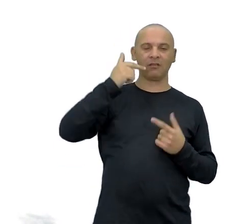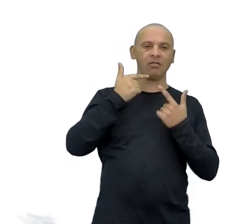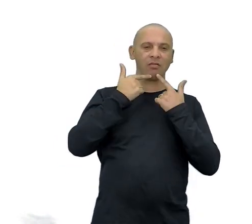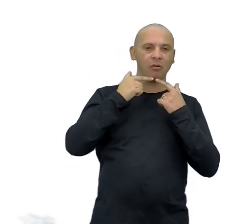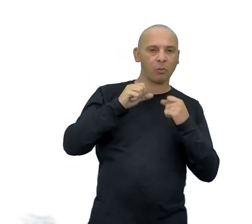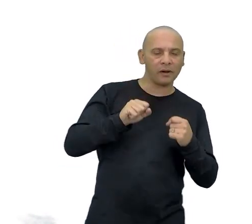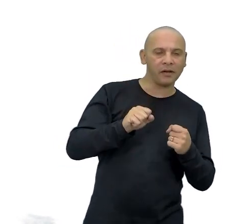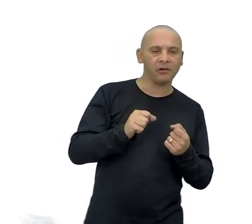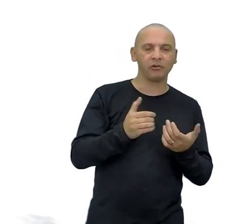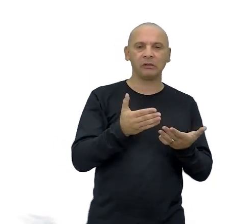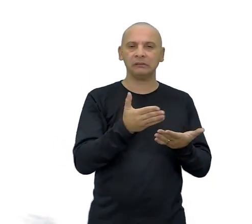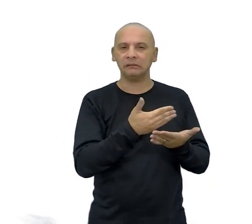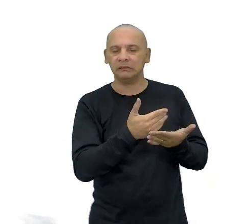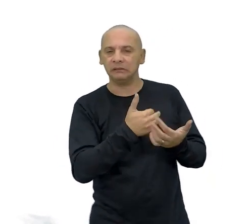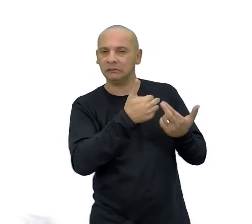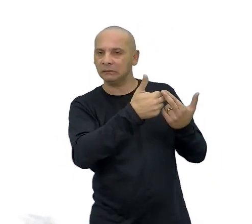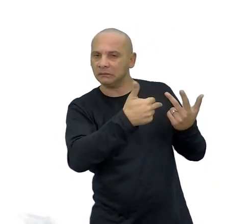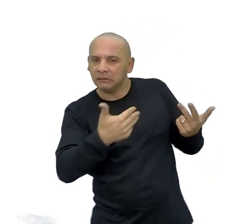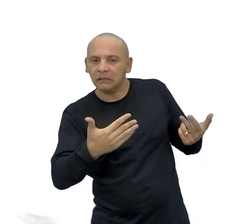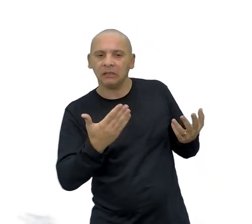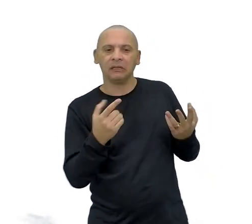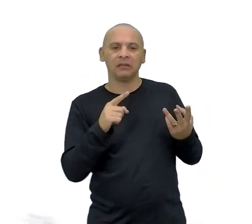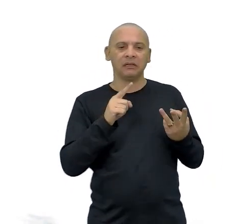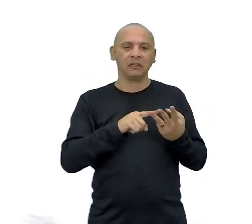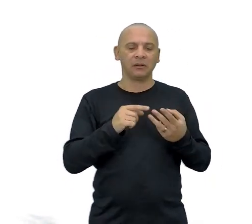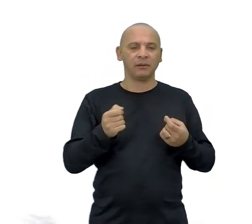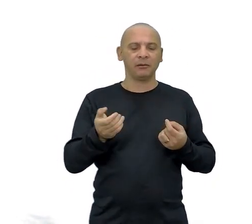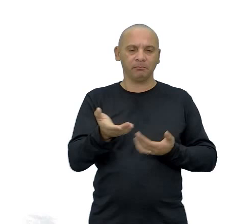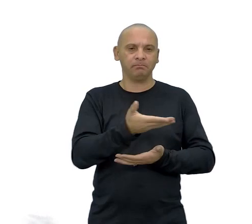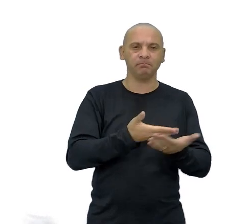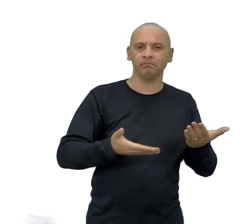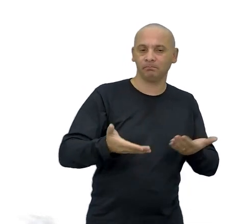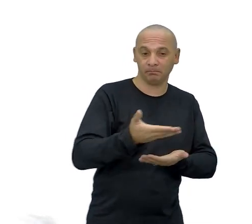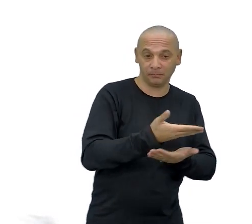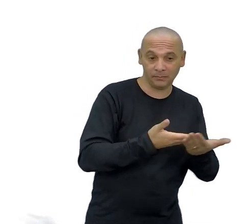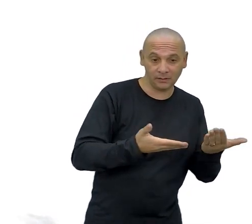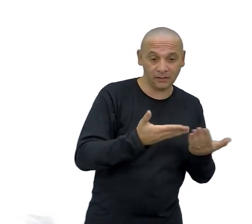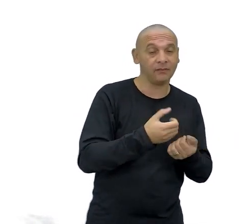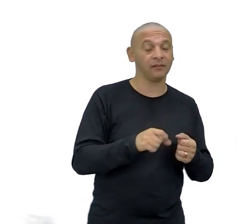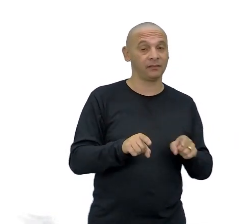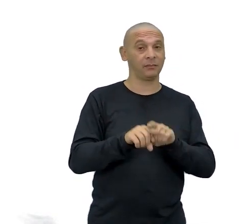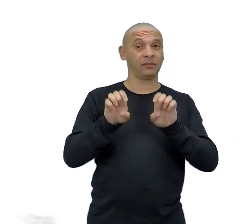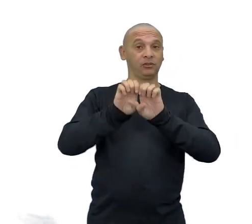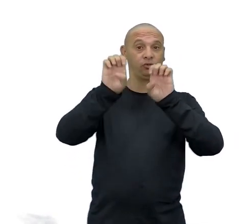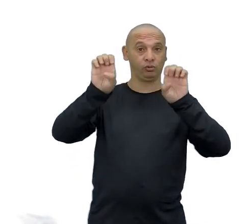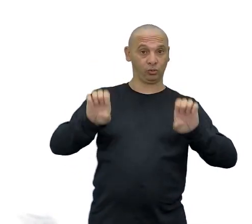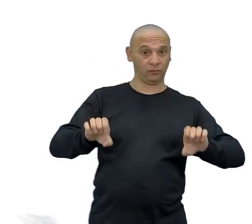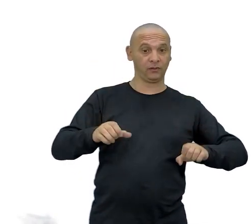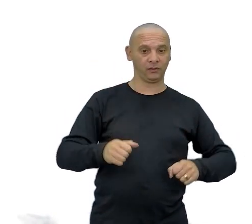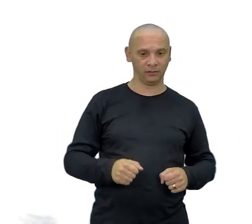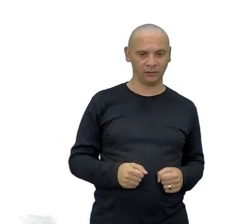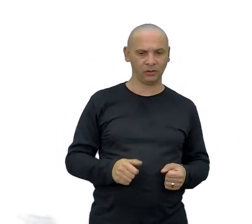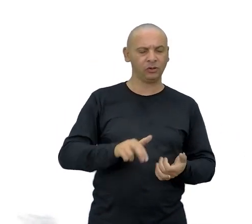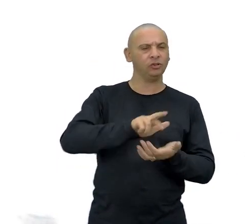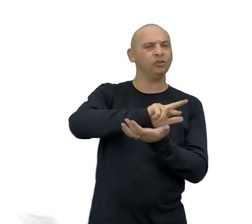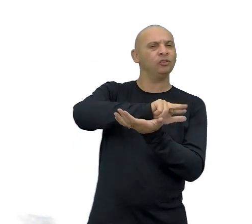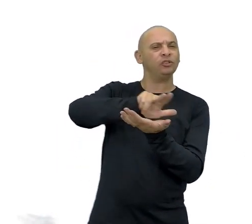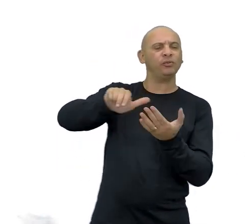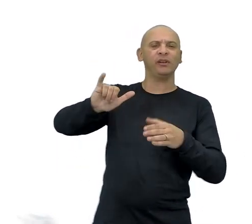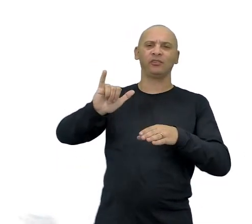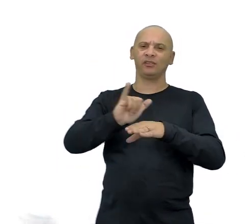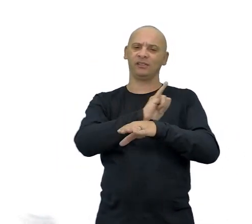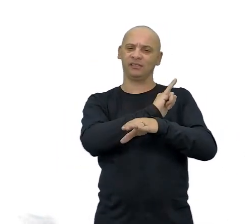linguístico, enciclopédico, sociointeracional e superestrutural. Os tipos de